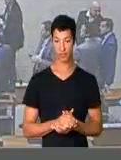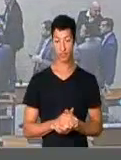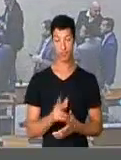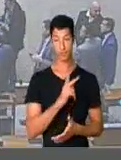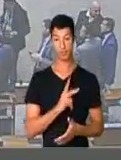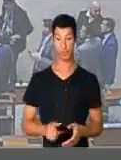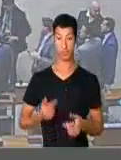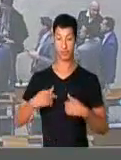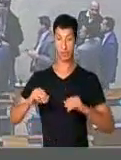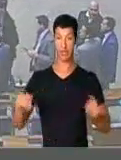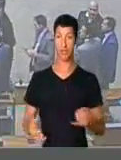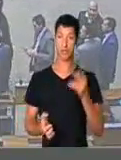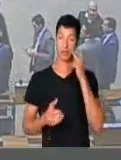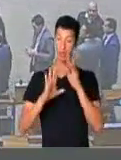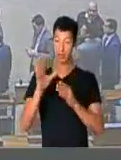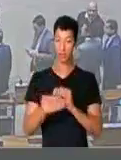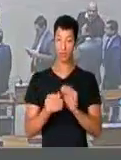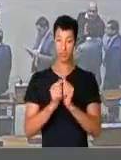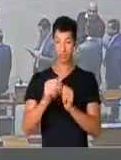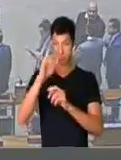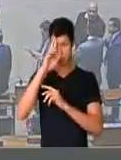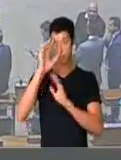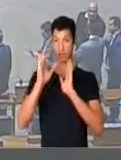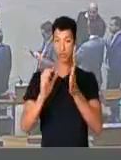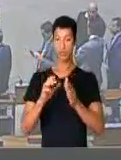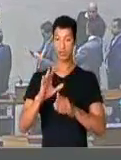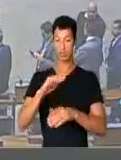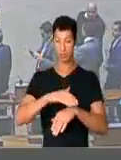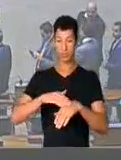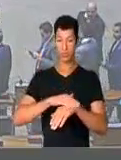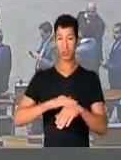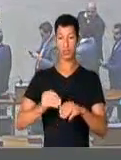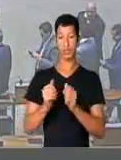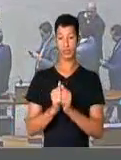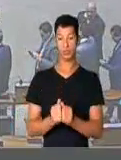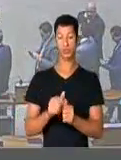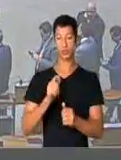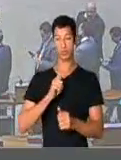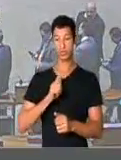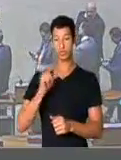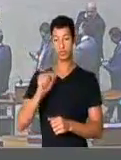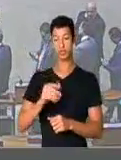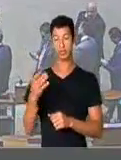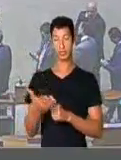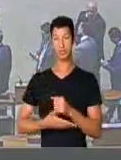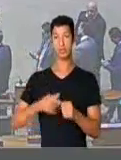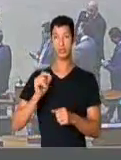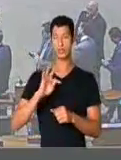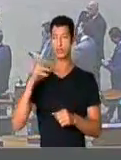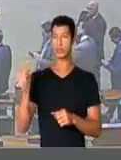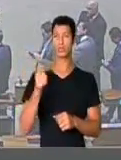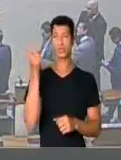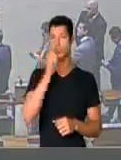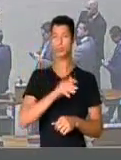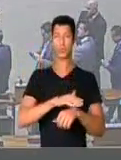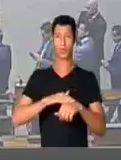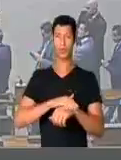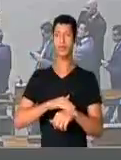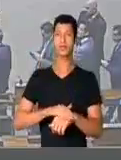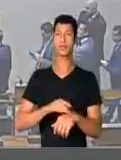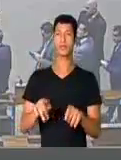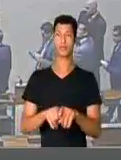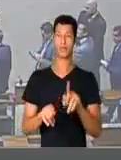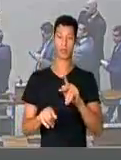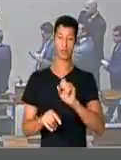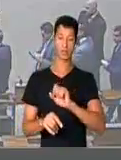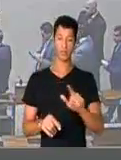Presidente, eu aproveito para reiterar com os líderes e já conversando ali, tive aqui essência de todos com quem conversei, inclusive o